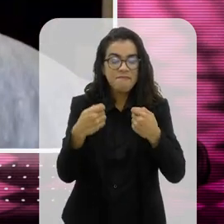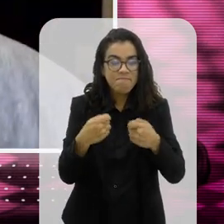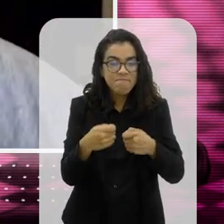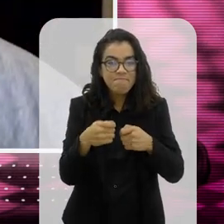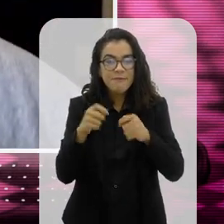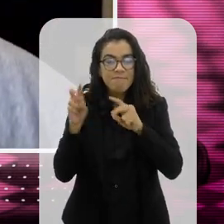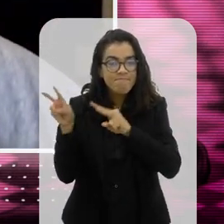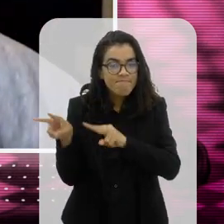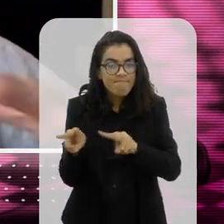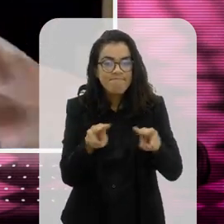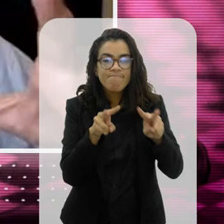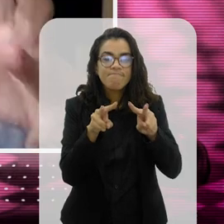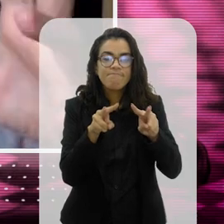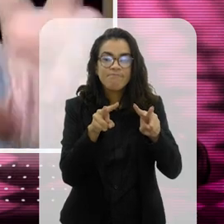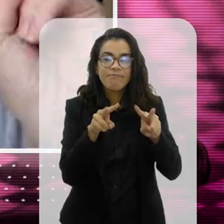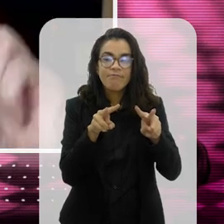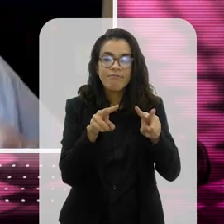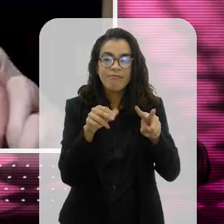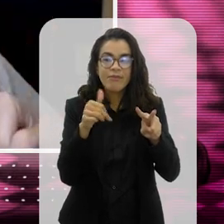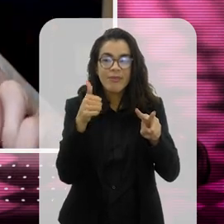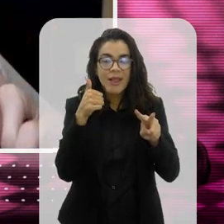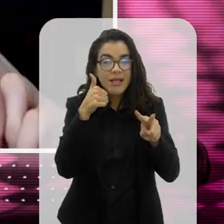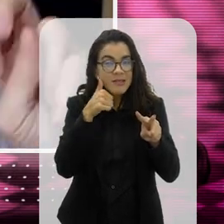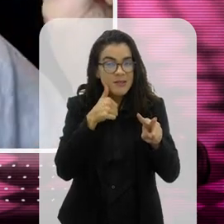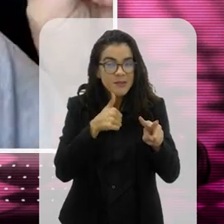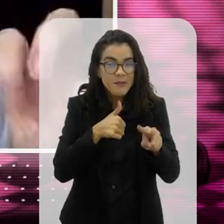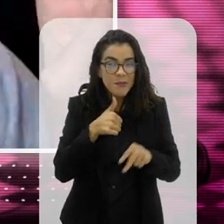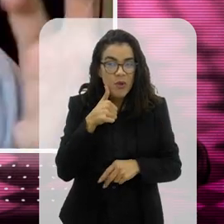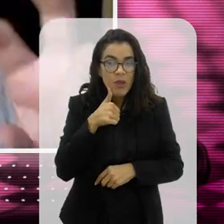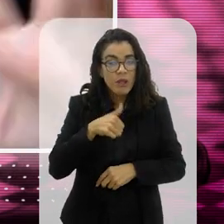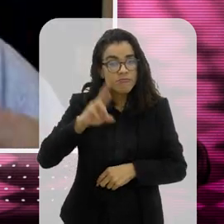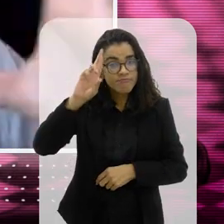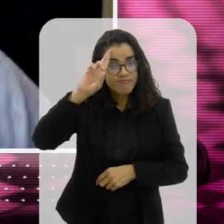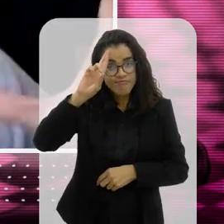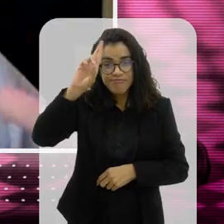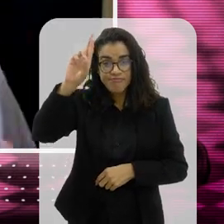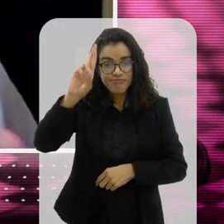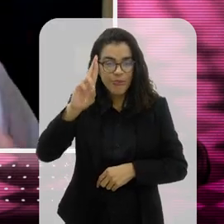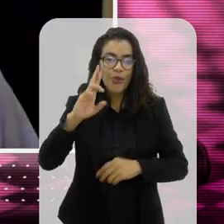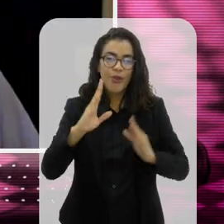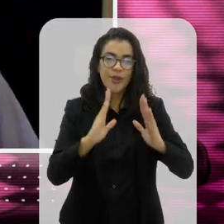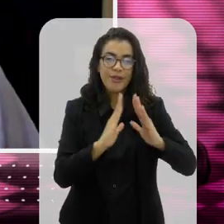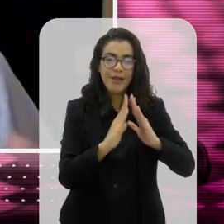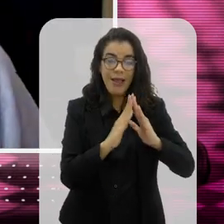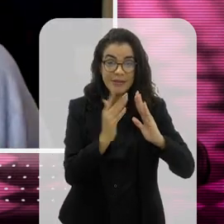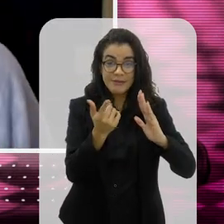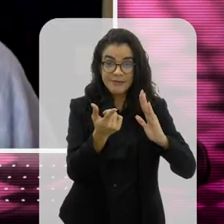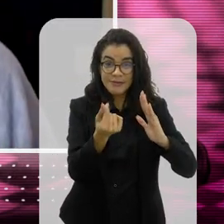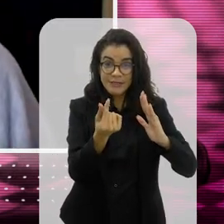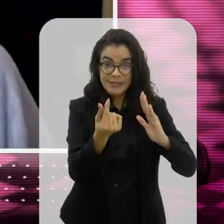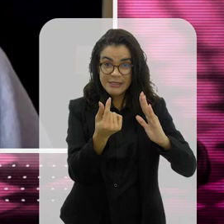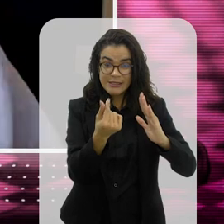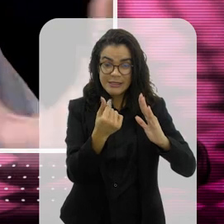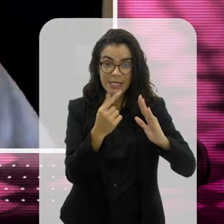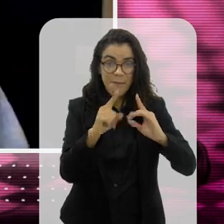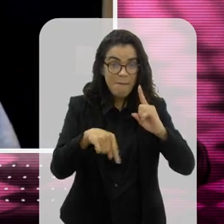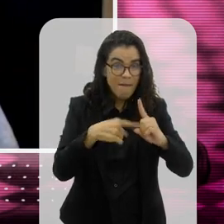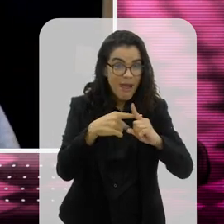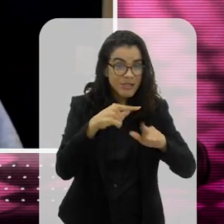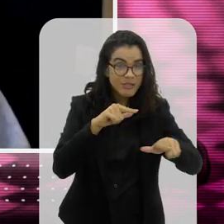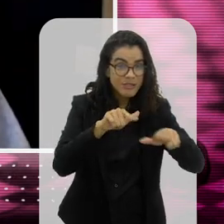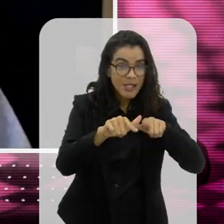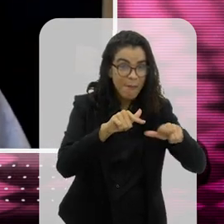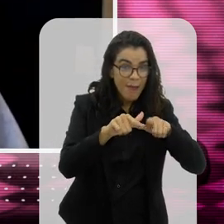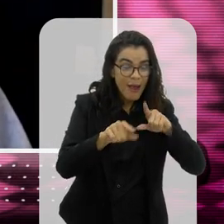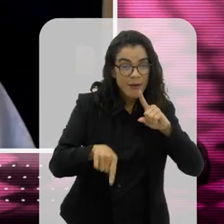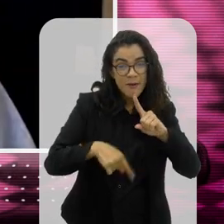gente precisa olhar, porque essas mulheres são, lideram esses, chefiam esses lares financeiramente e com todo o